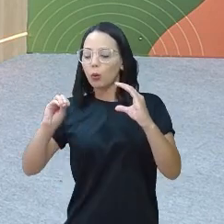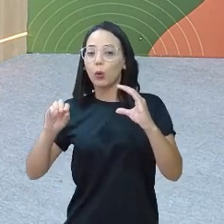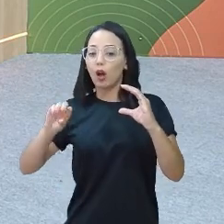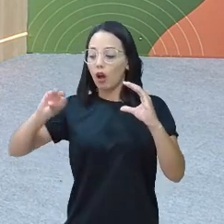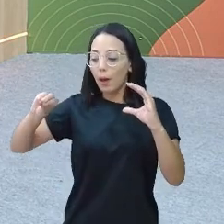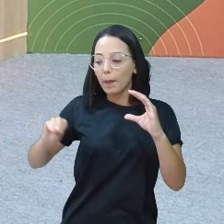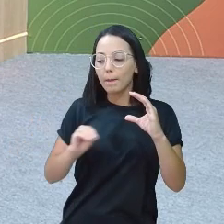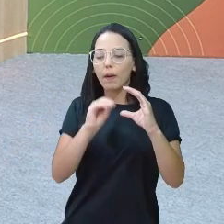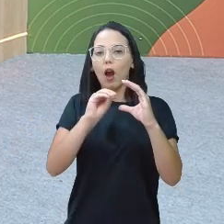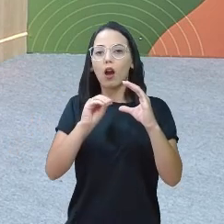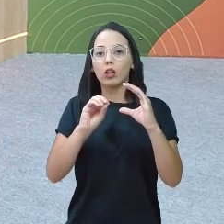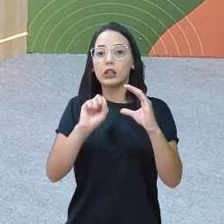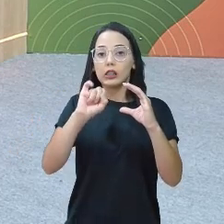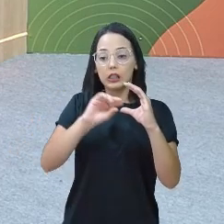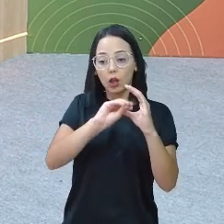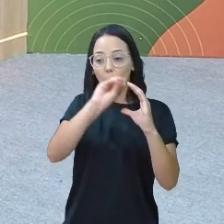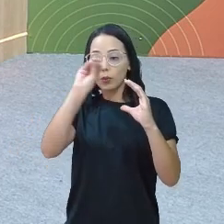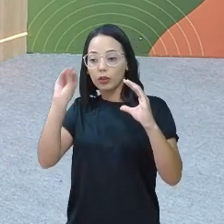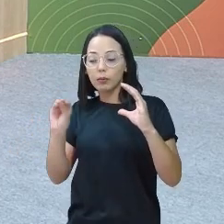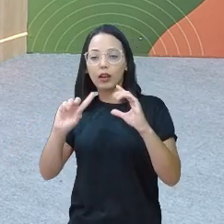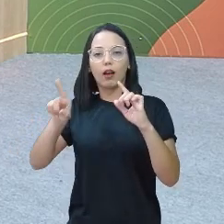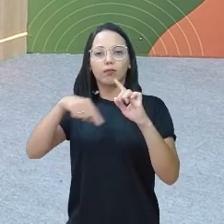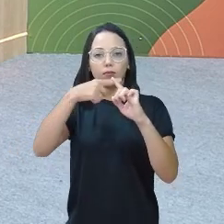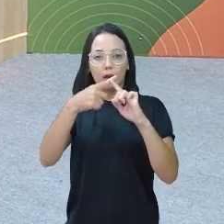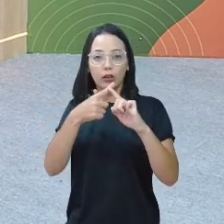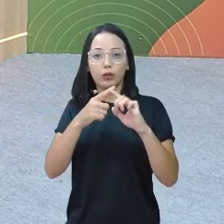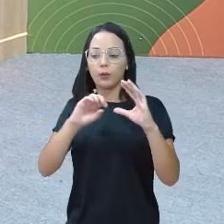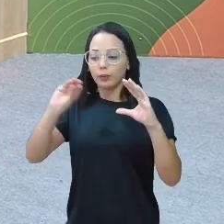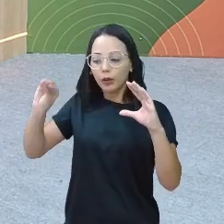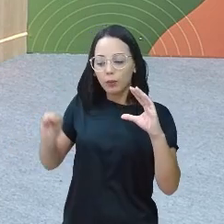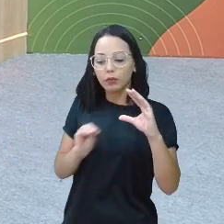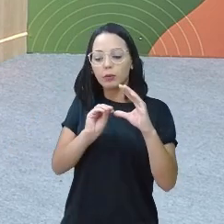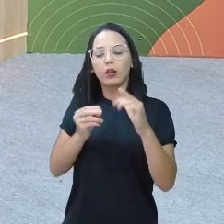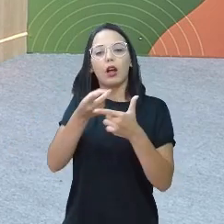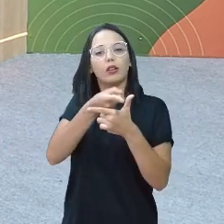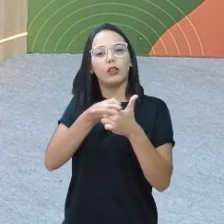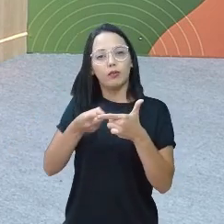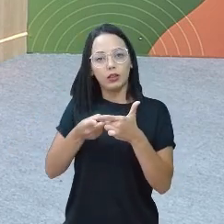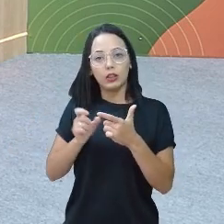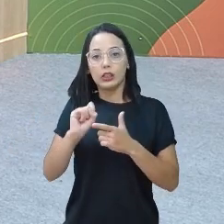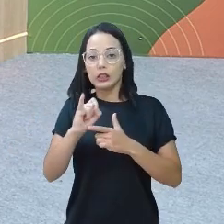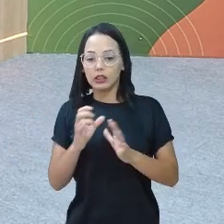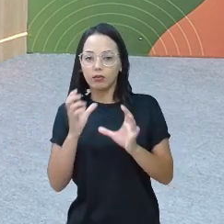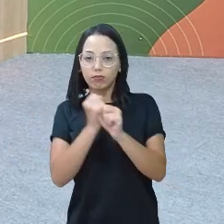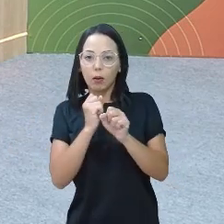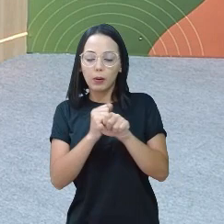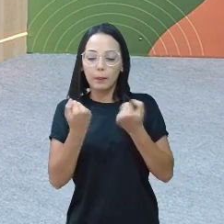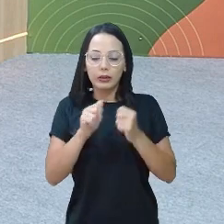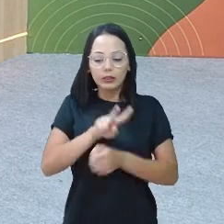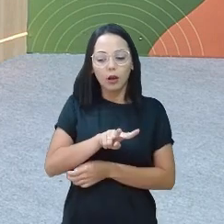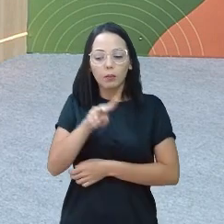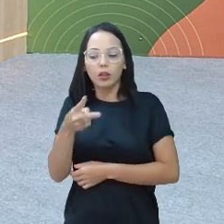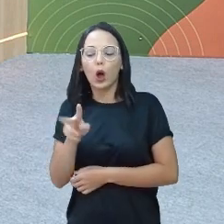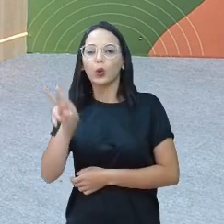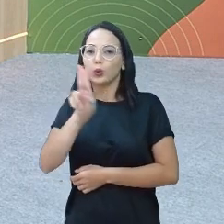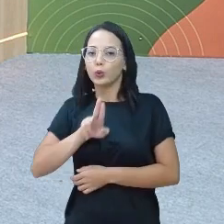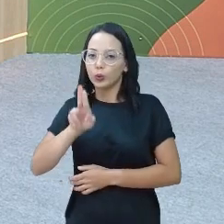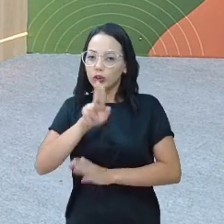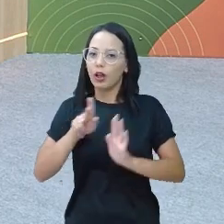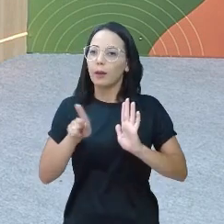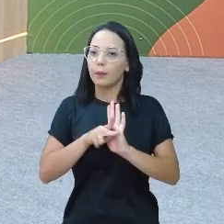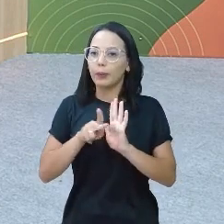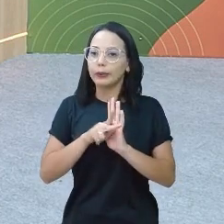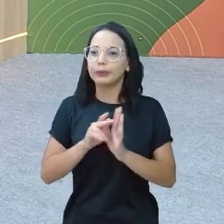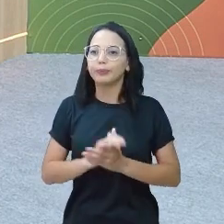entre as unidades. Caso a gente precisa fazer alguma conversão, a gente vai utilizar essa noção aqui, tá certo?